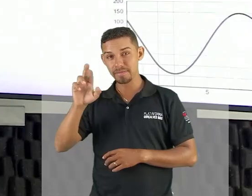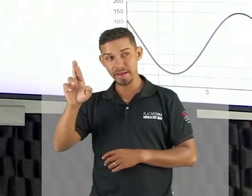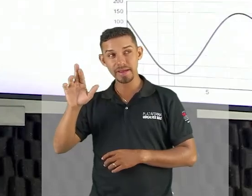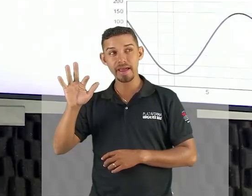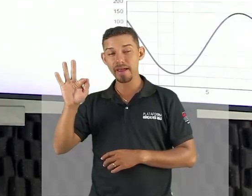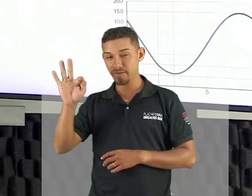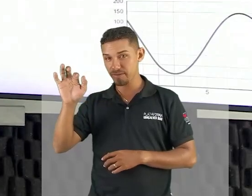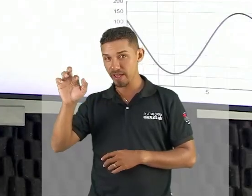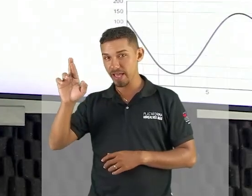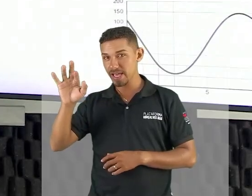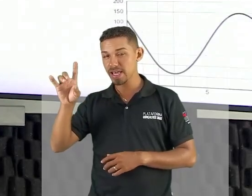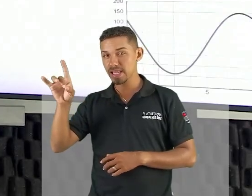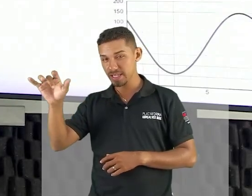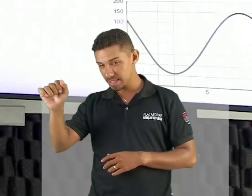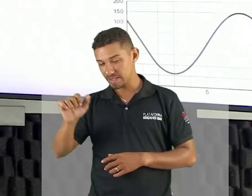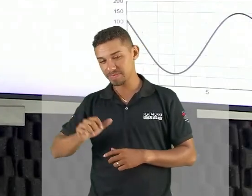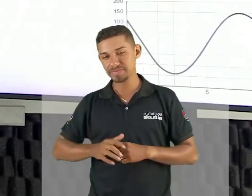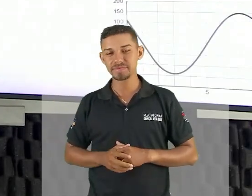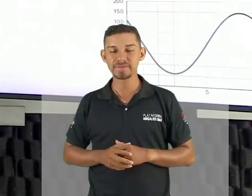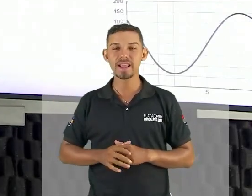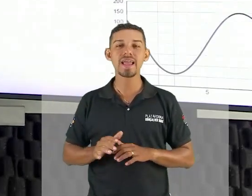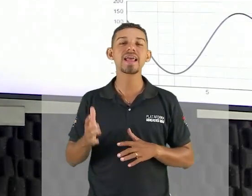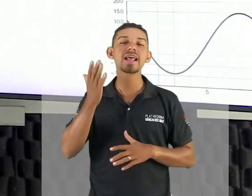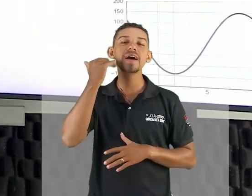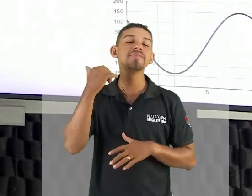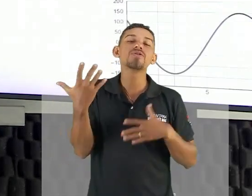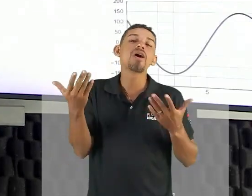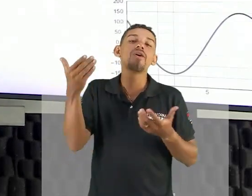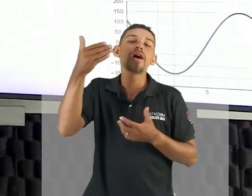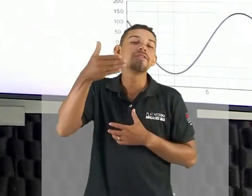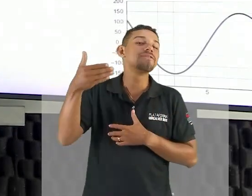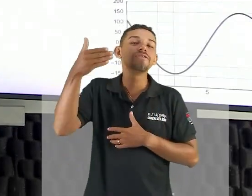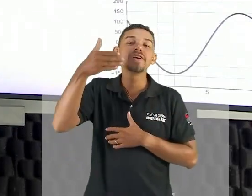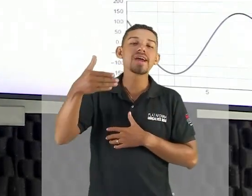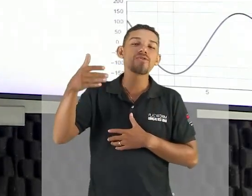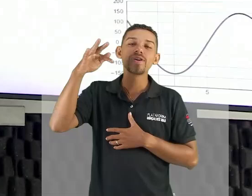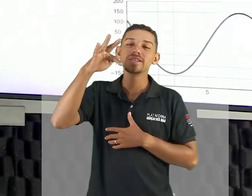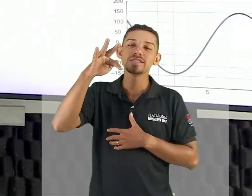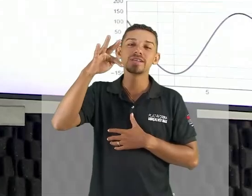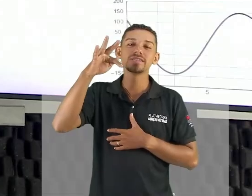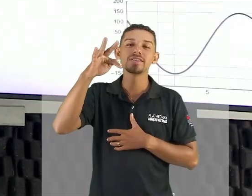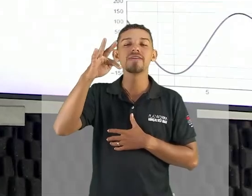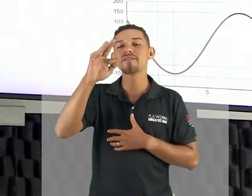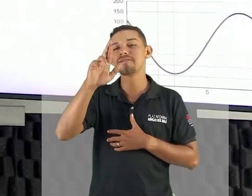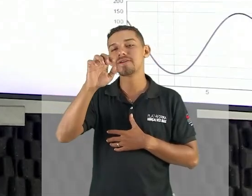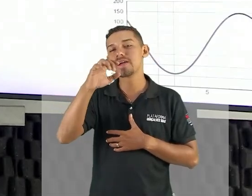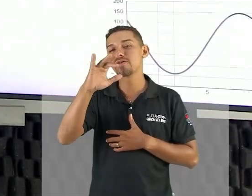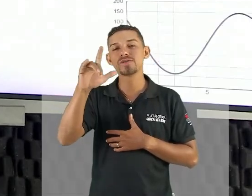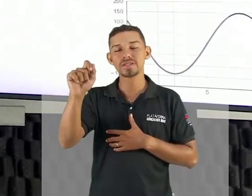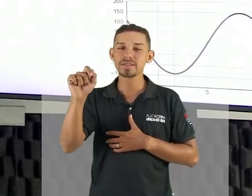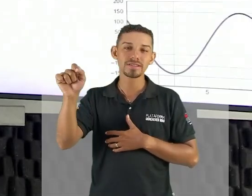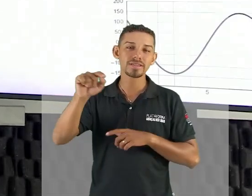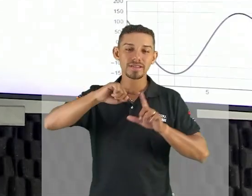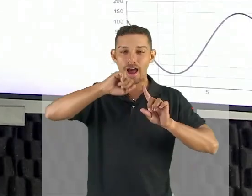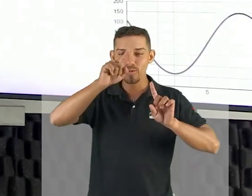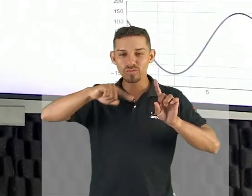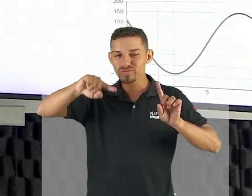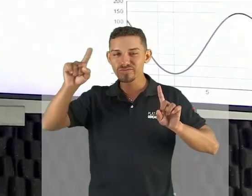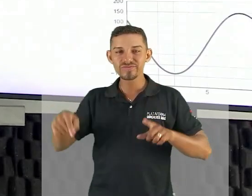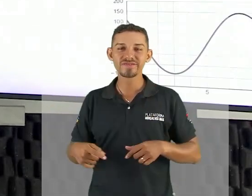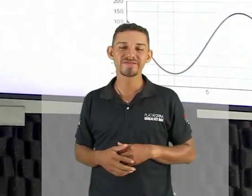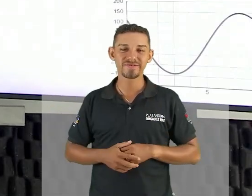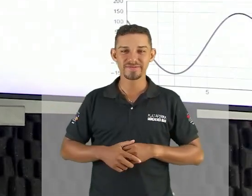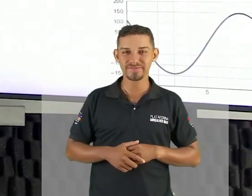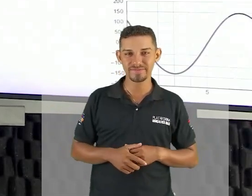saber qual é a frequência dessa onda né então uma maneira é eu ter o